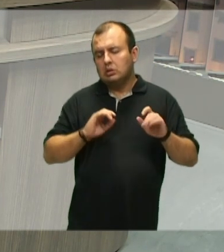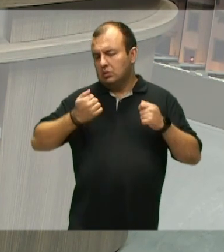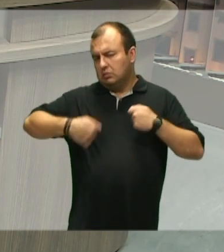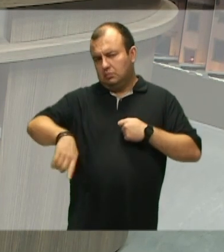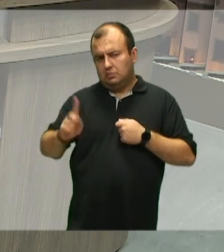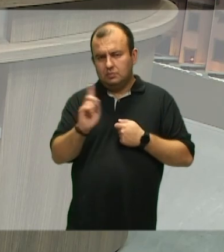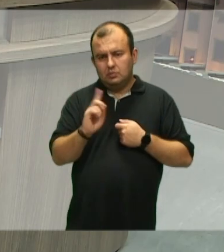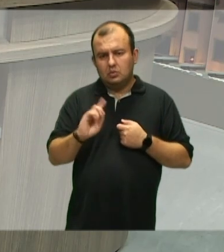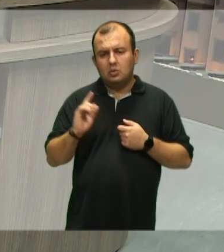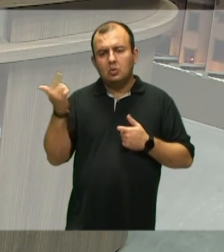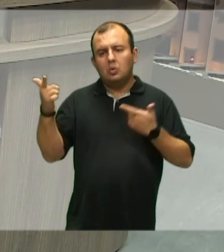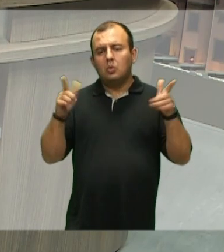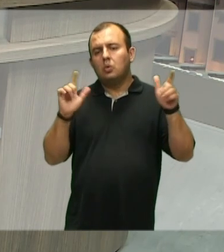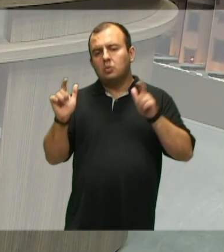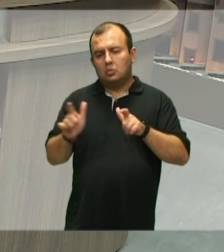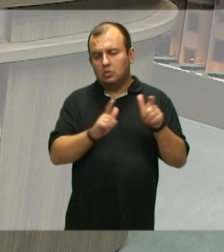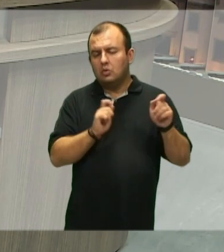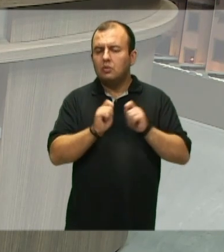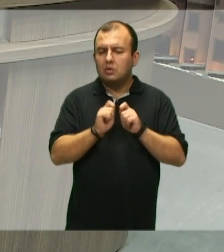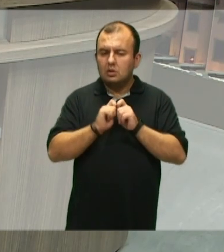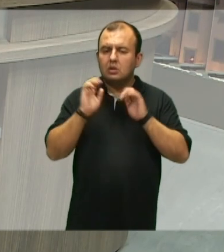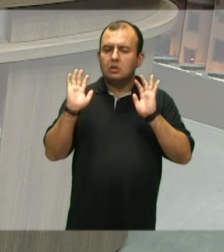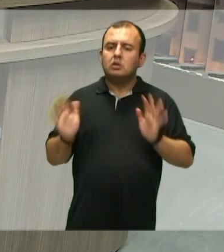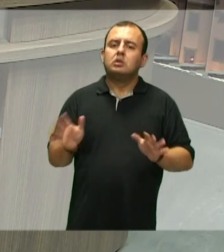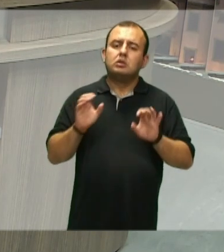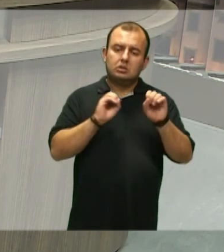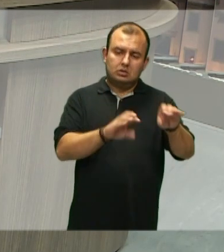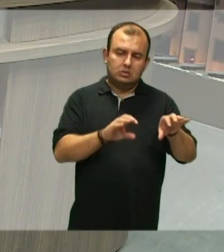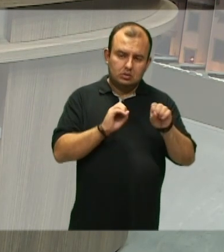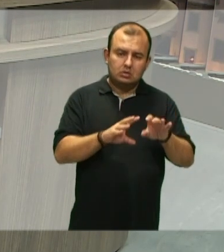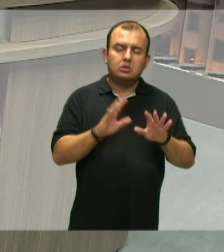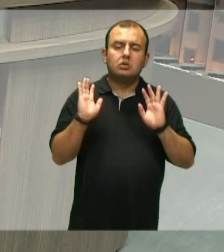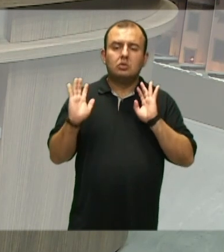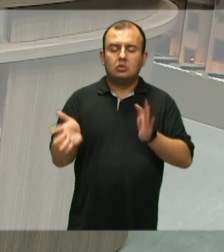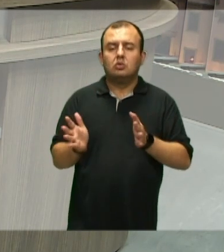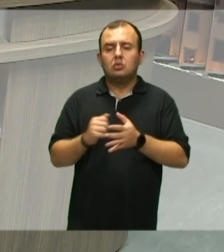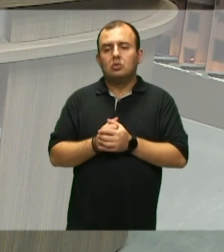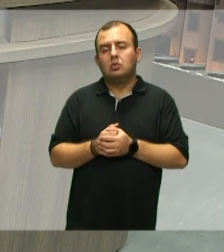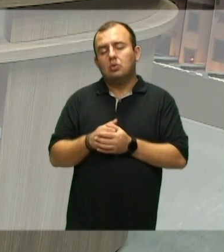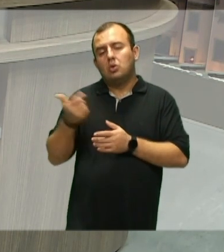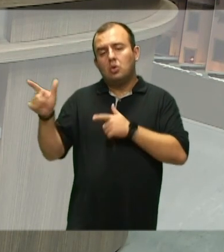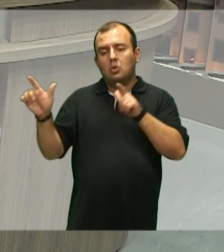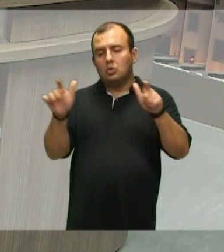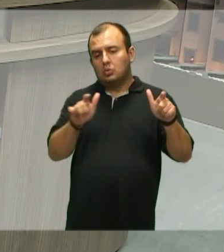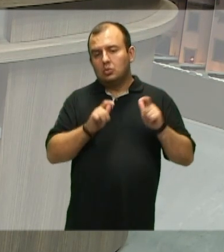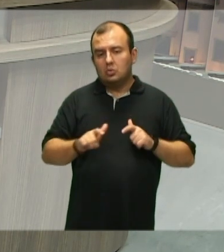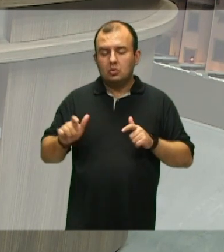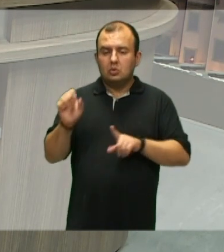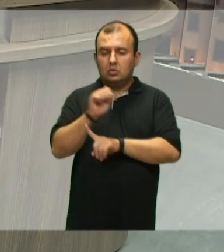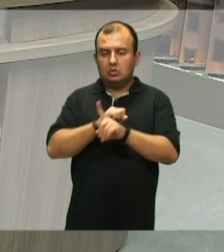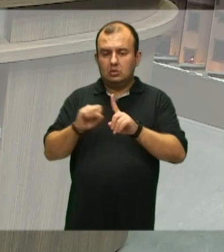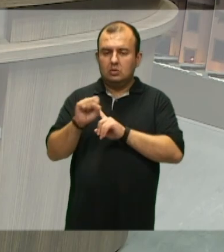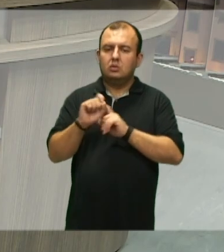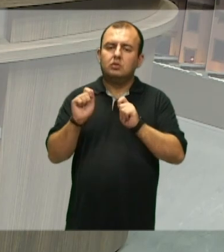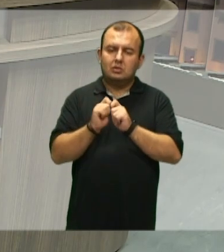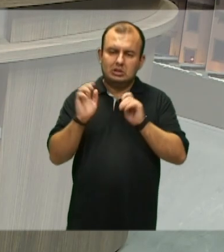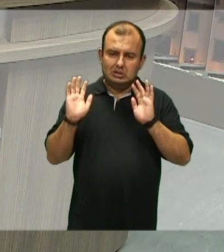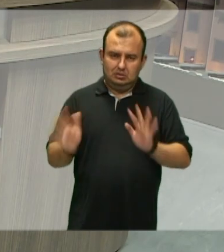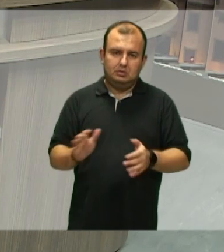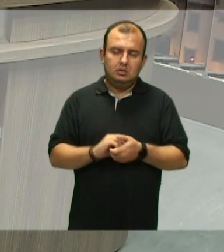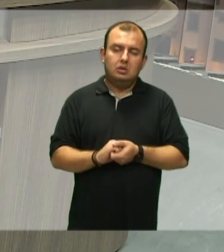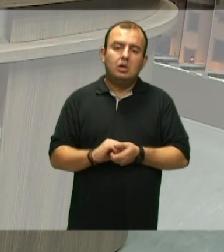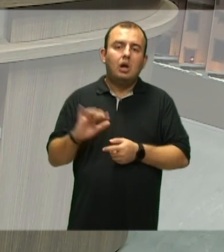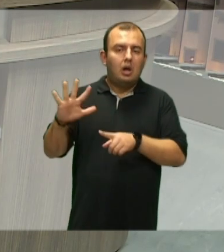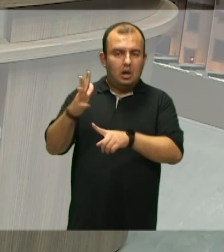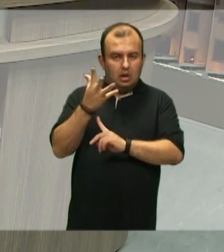porque outros lugares já fazem isso, né, a educação, né, já faz isso, outros setores da sociedade já fazem isso. Eu acho que a